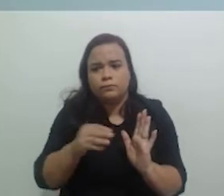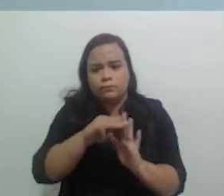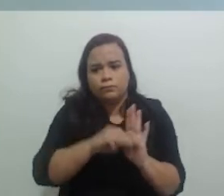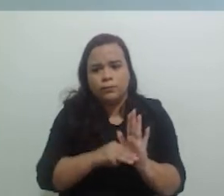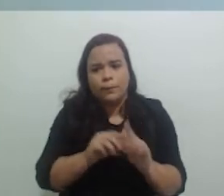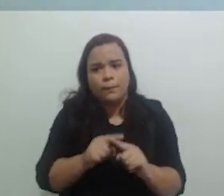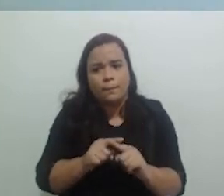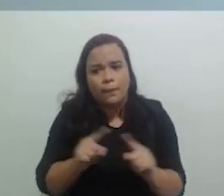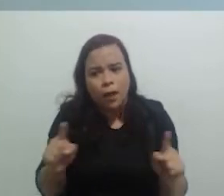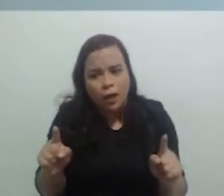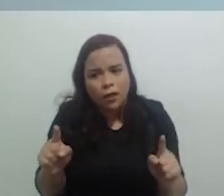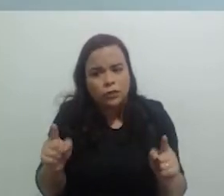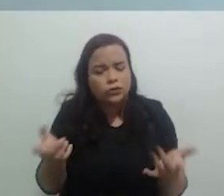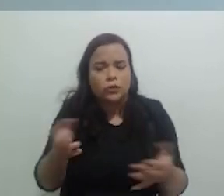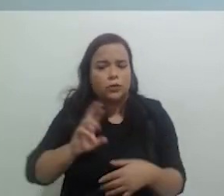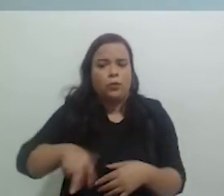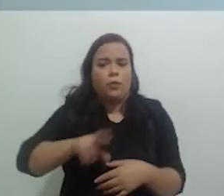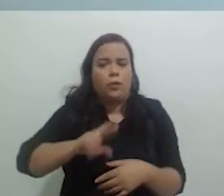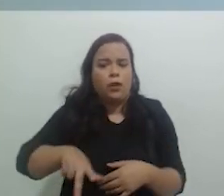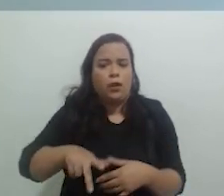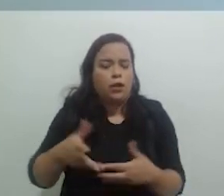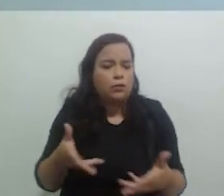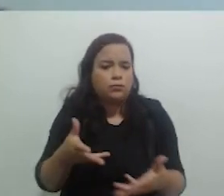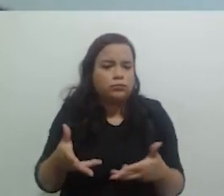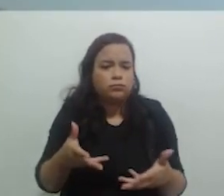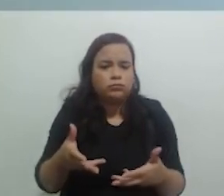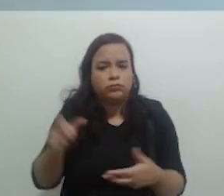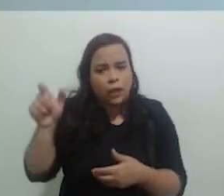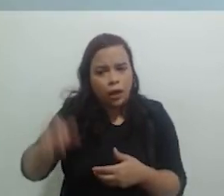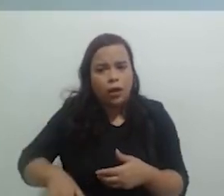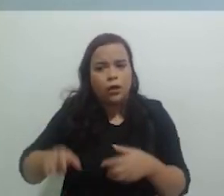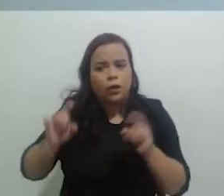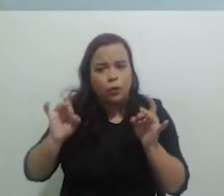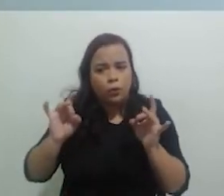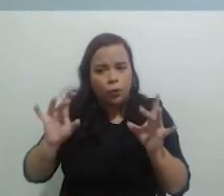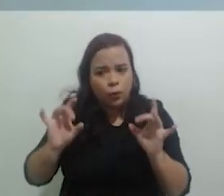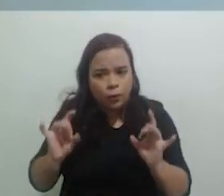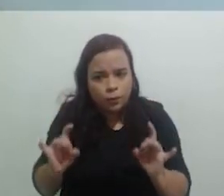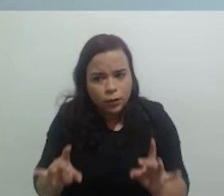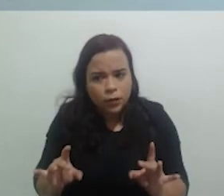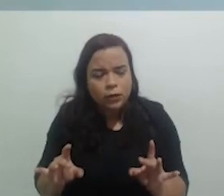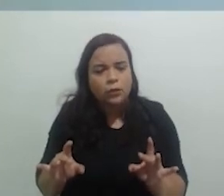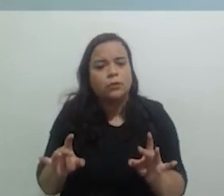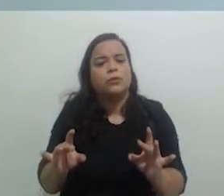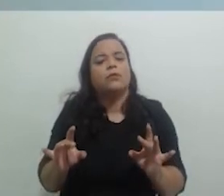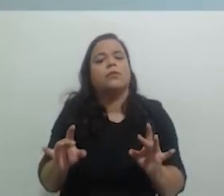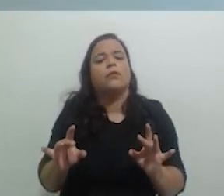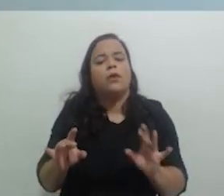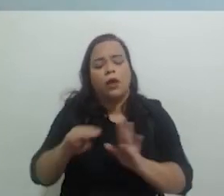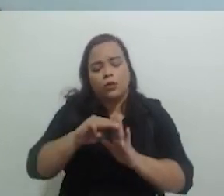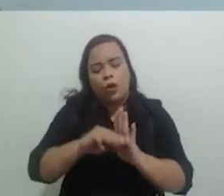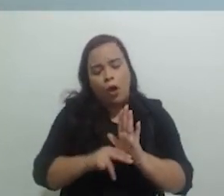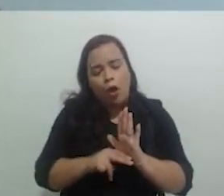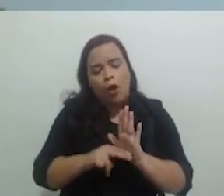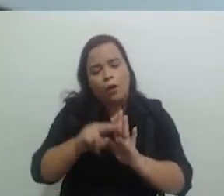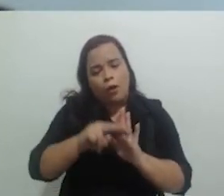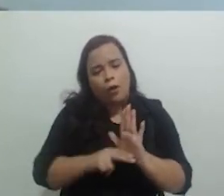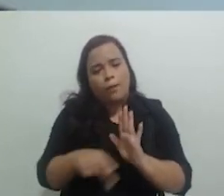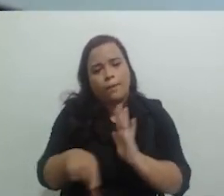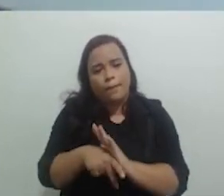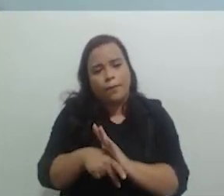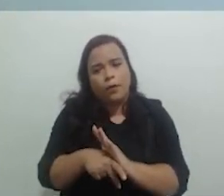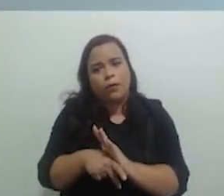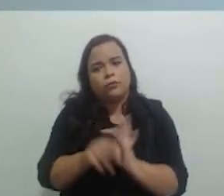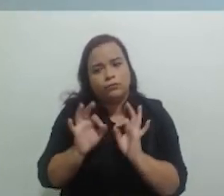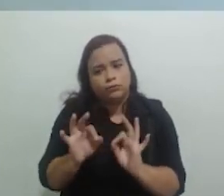não fez. Ele só fez cumprir a norma... Da portaria, exatamente. Exatamente, vigente. Aí, com